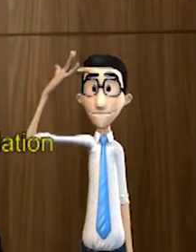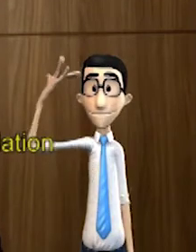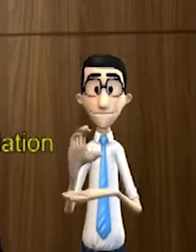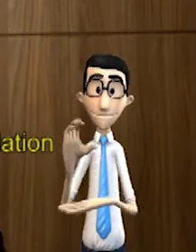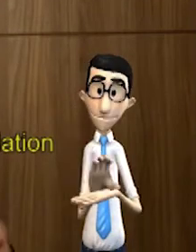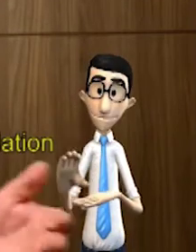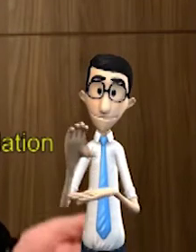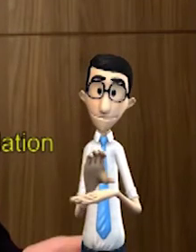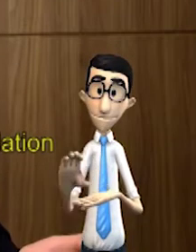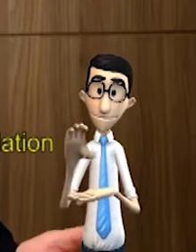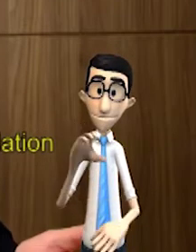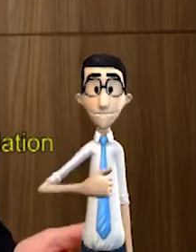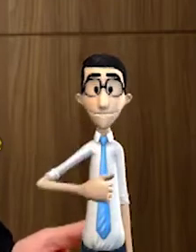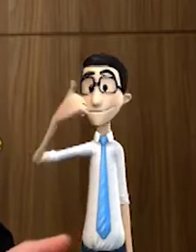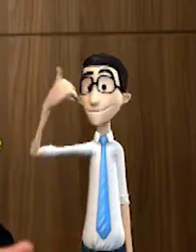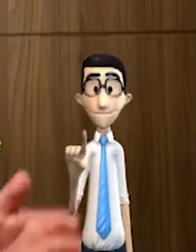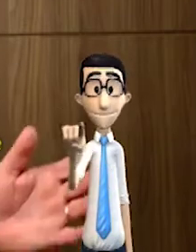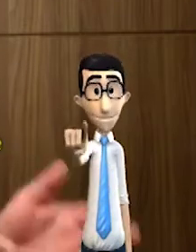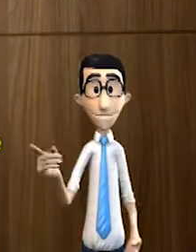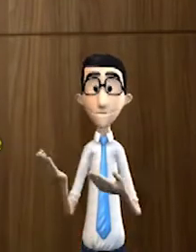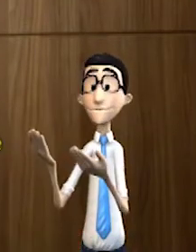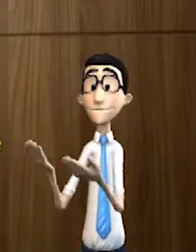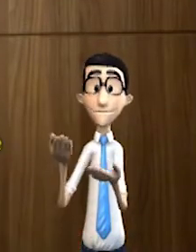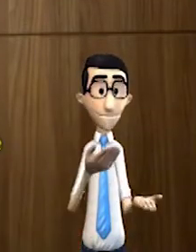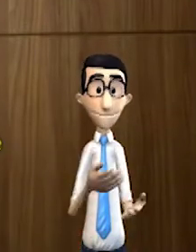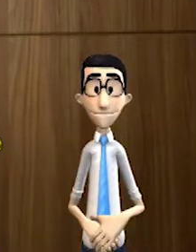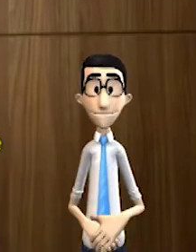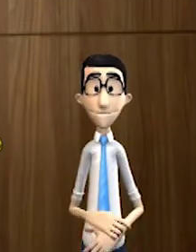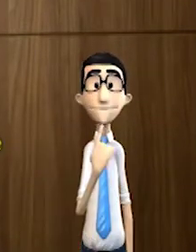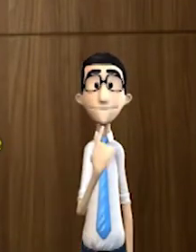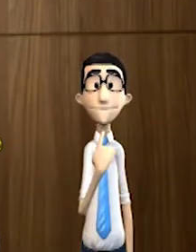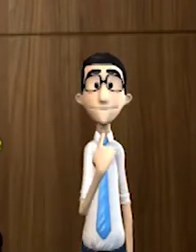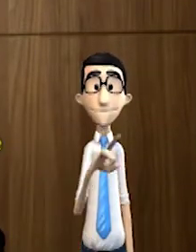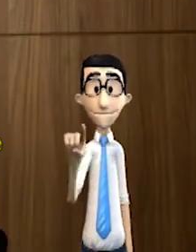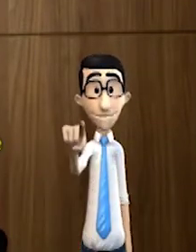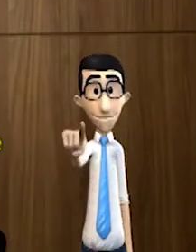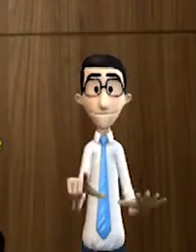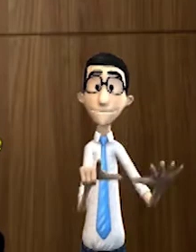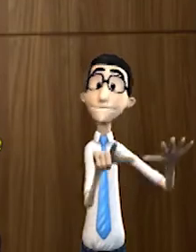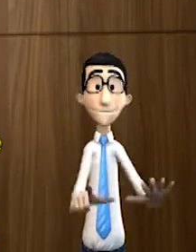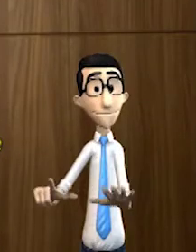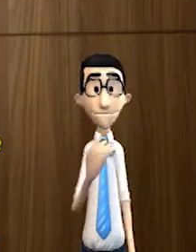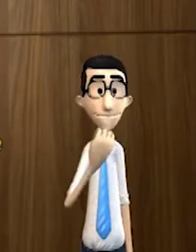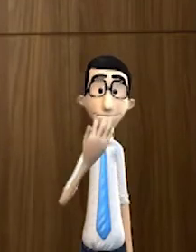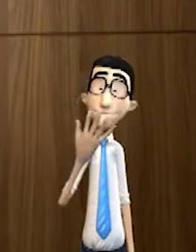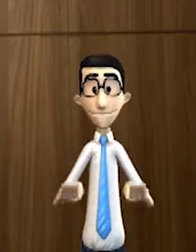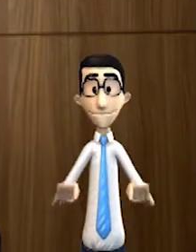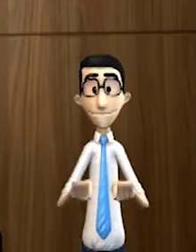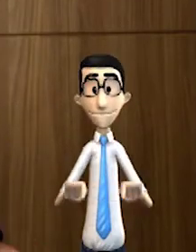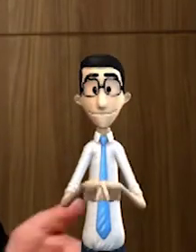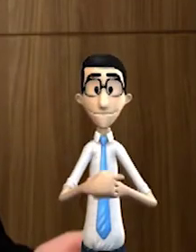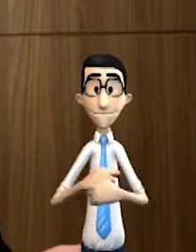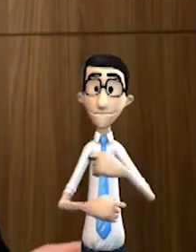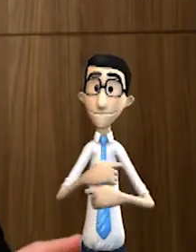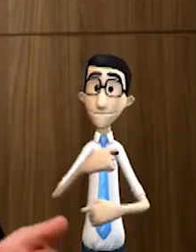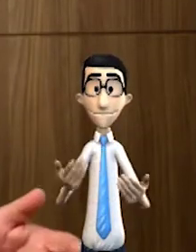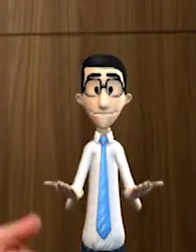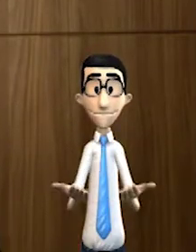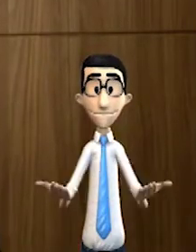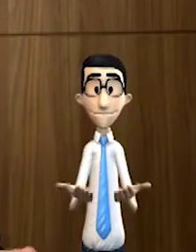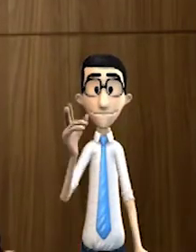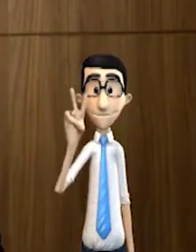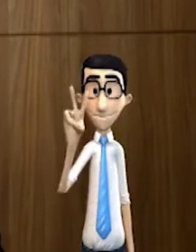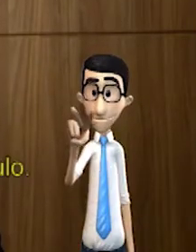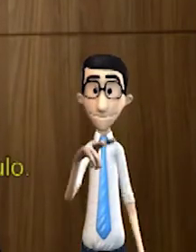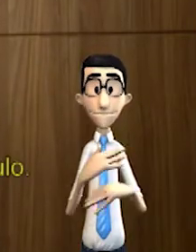Janeiro trabalha para o desenvolvimento do destino e para a capacitação das pessoas para receber você cada vez melhor. Tenha uma boa semana